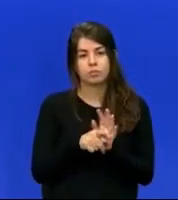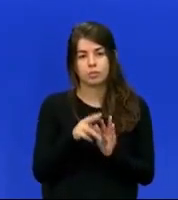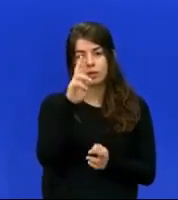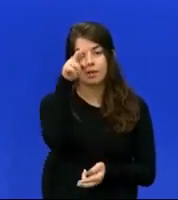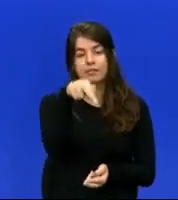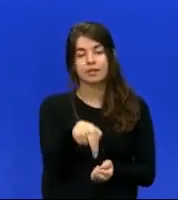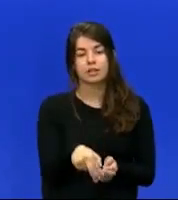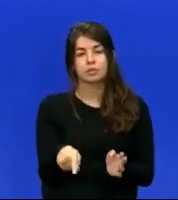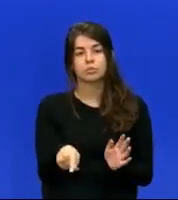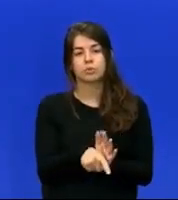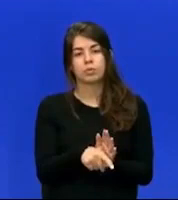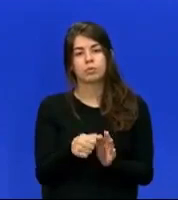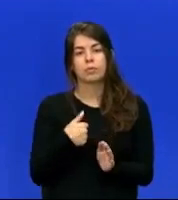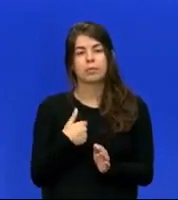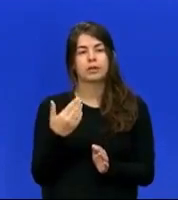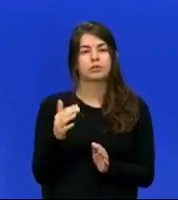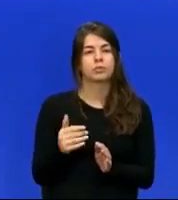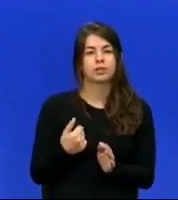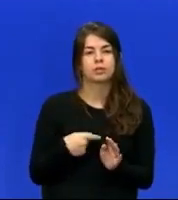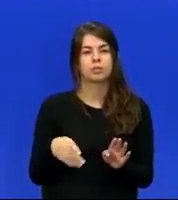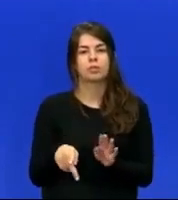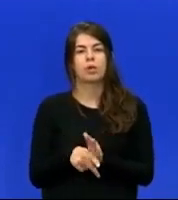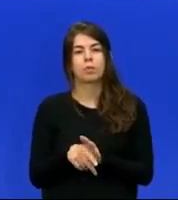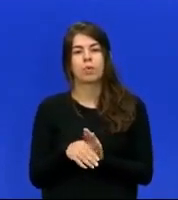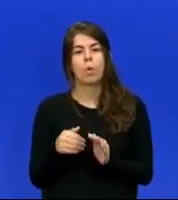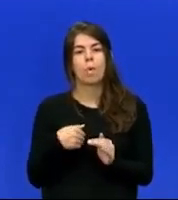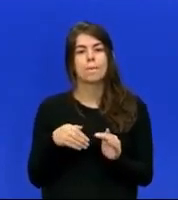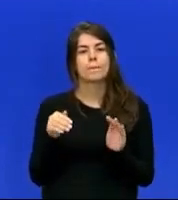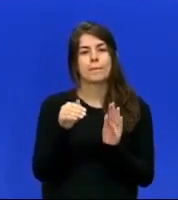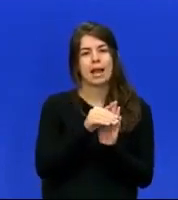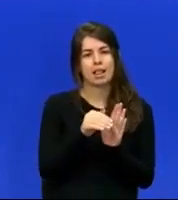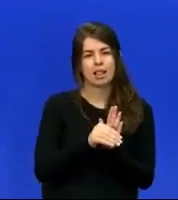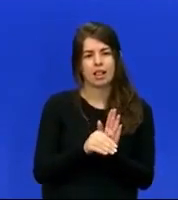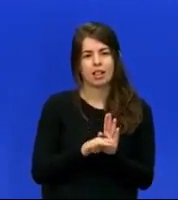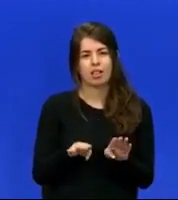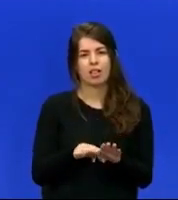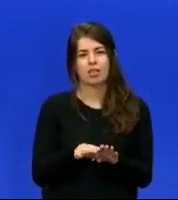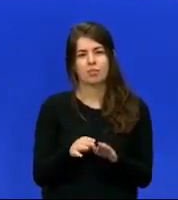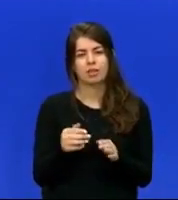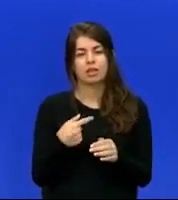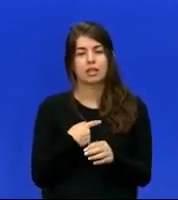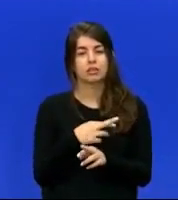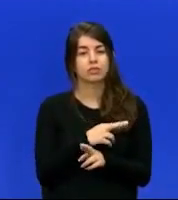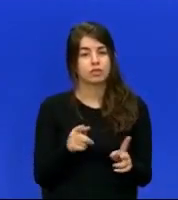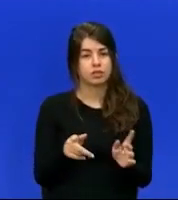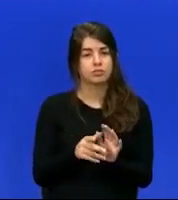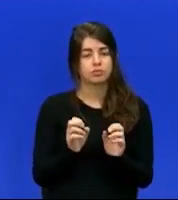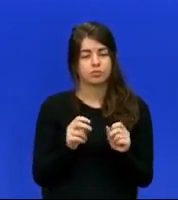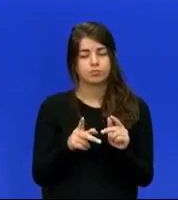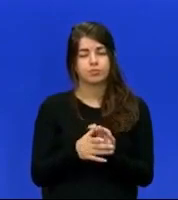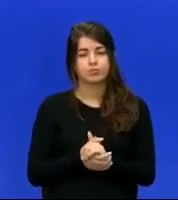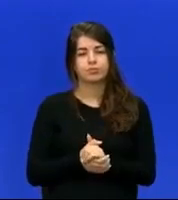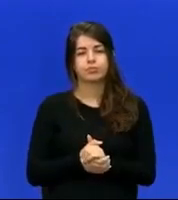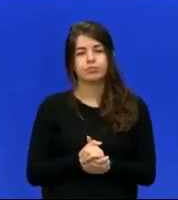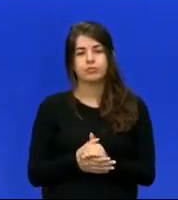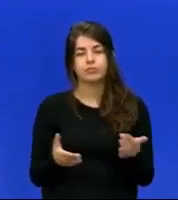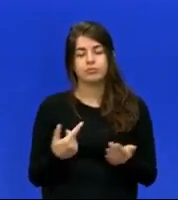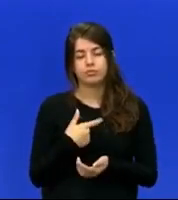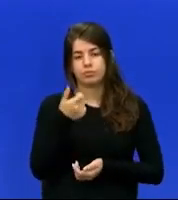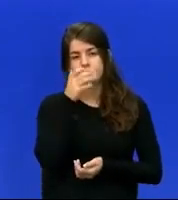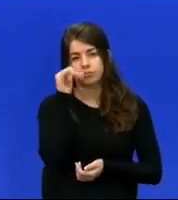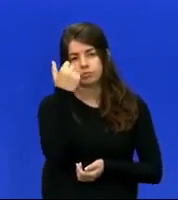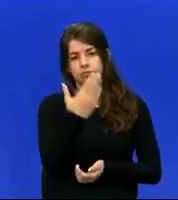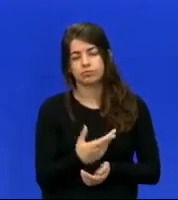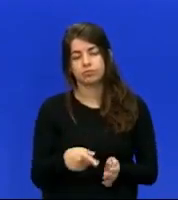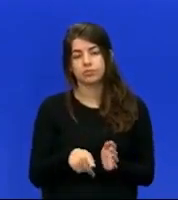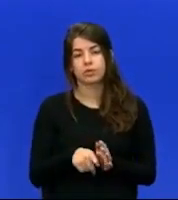a média, a desvio padrão, que Poisson você não trabalha. Ok? Então, nesse caso,